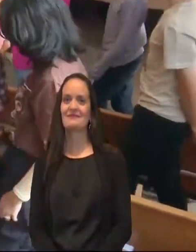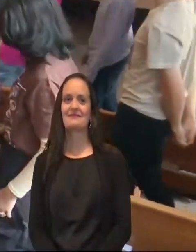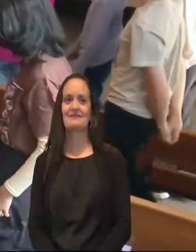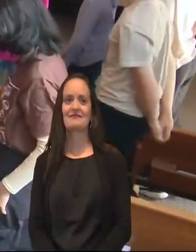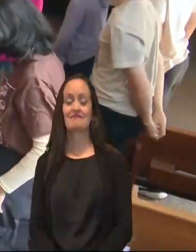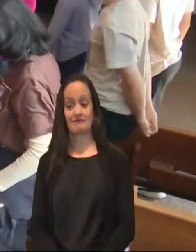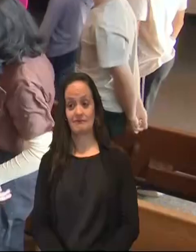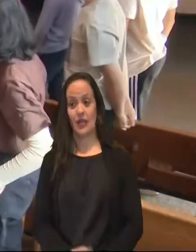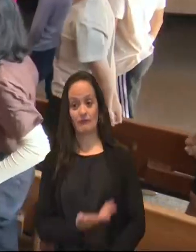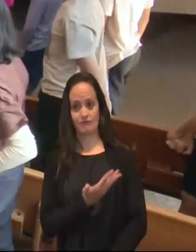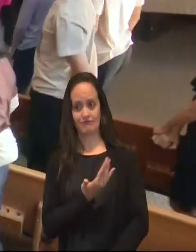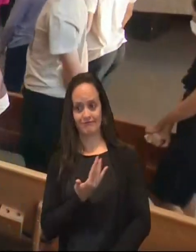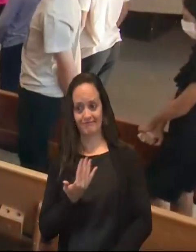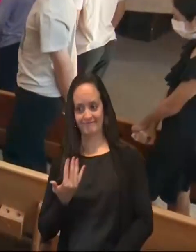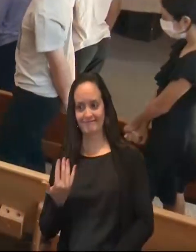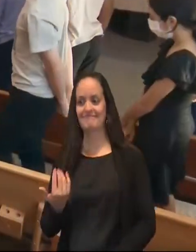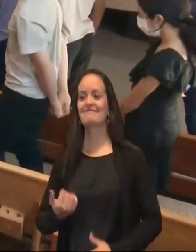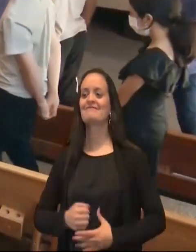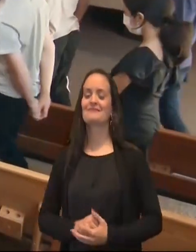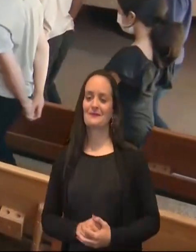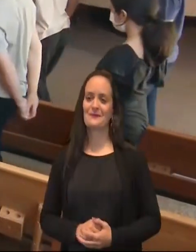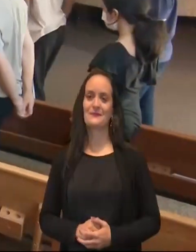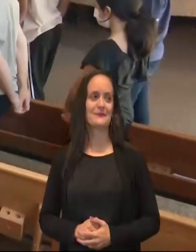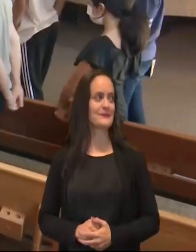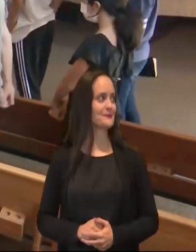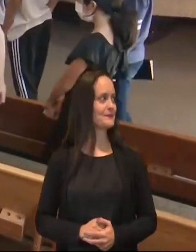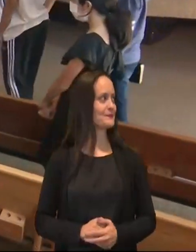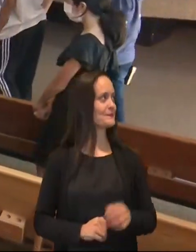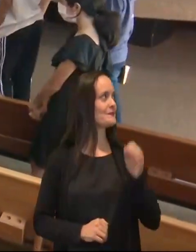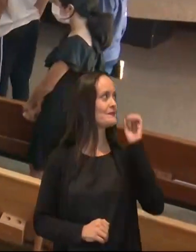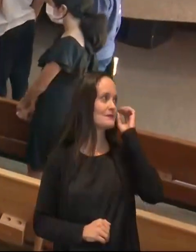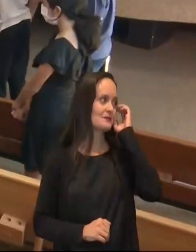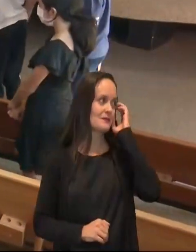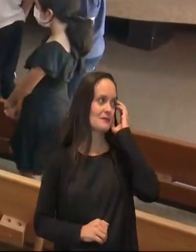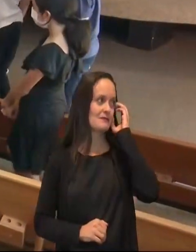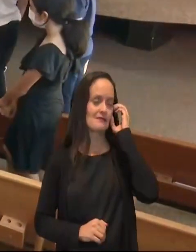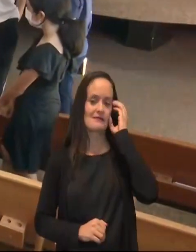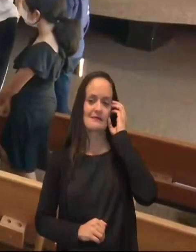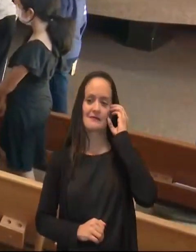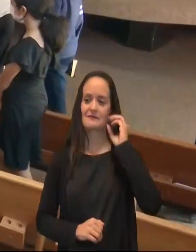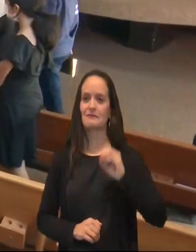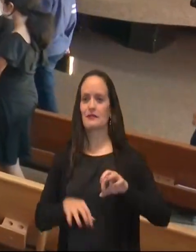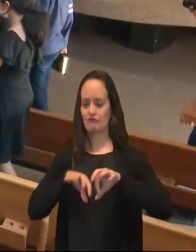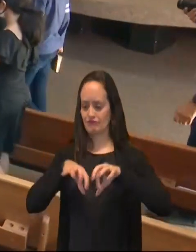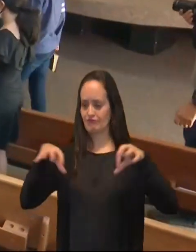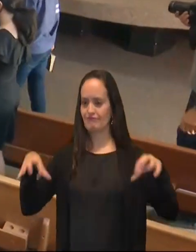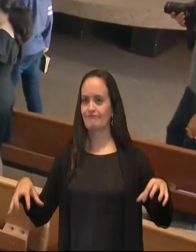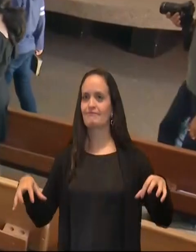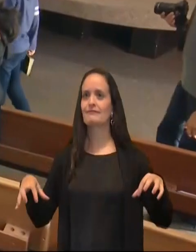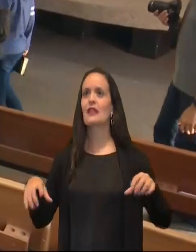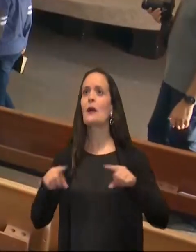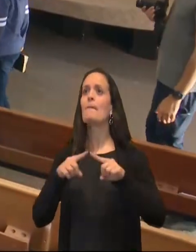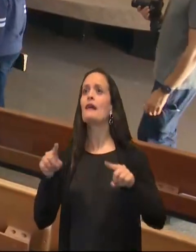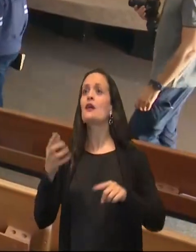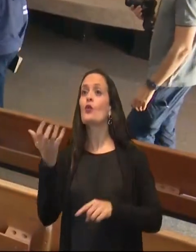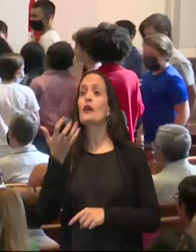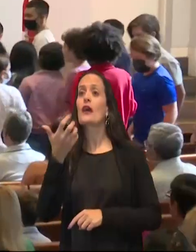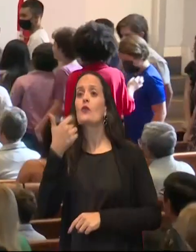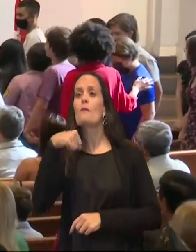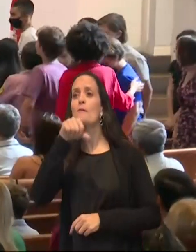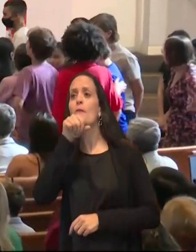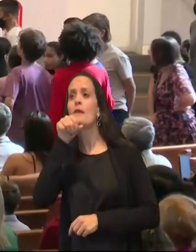Enquanto eles estão vindo, pode ficar um grupo aqui desse lado, um outro grupo pode ficar do lado de cá. Eu quero que os pais fiquem de pé, para que a igreja